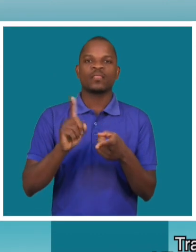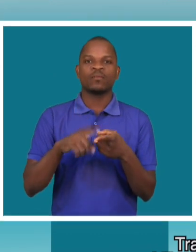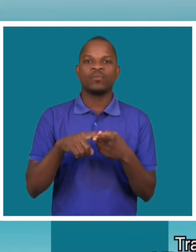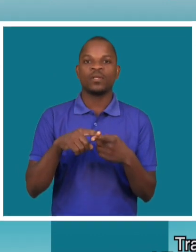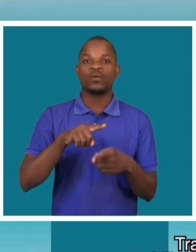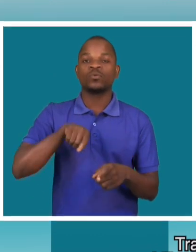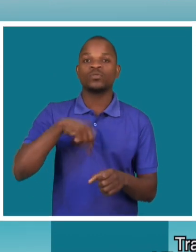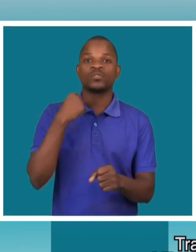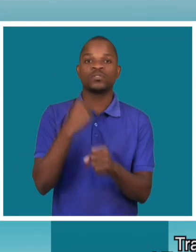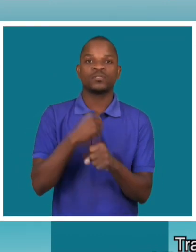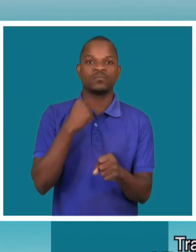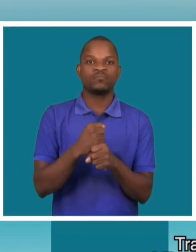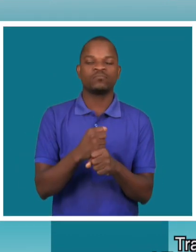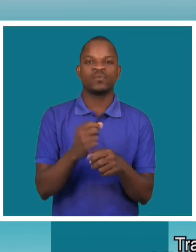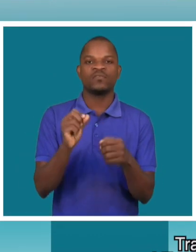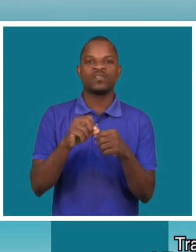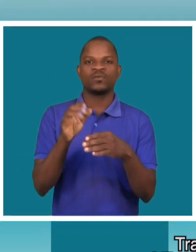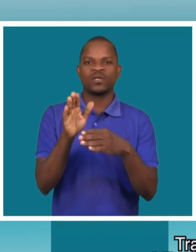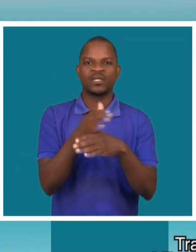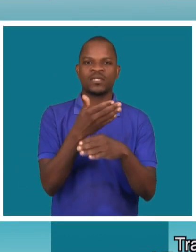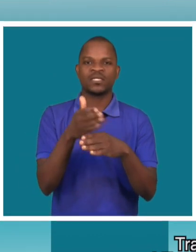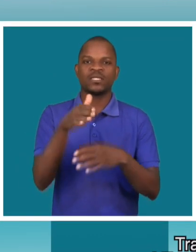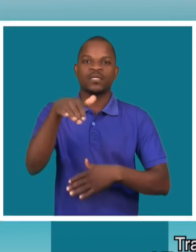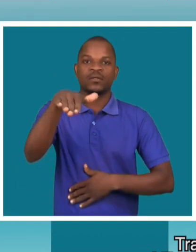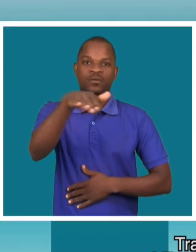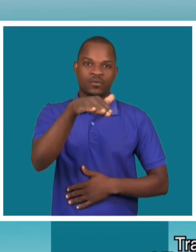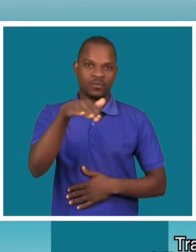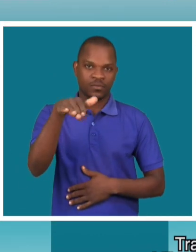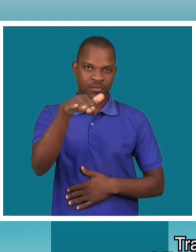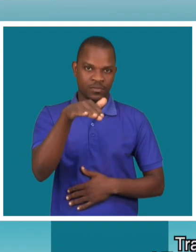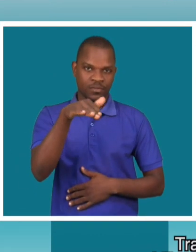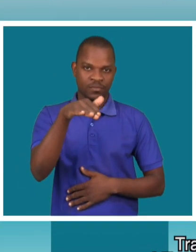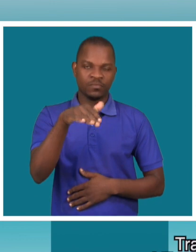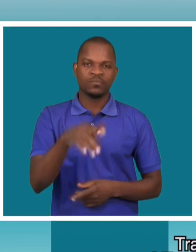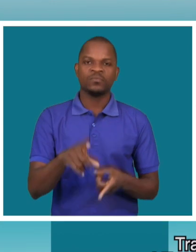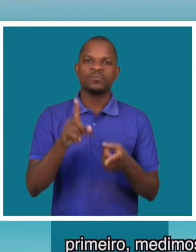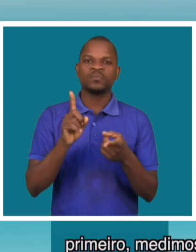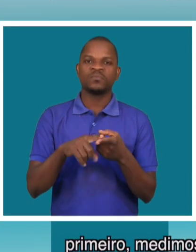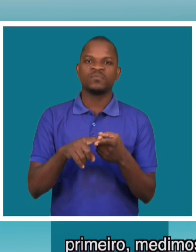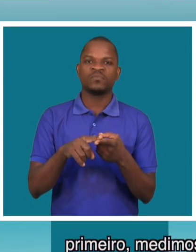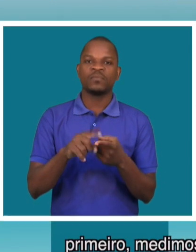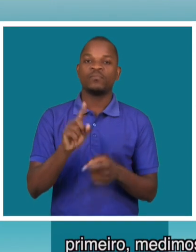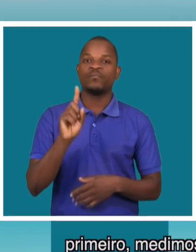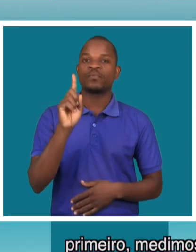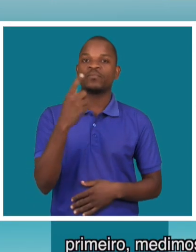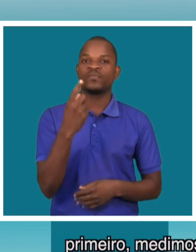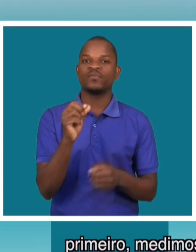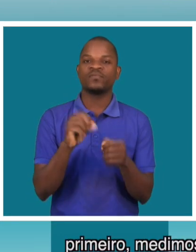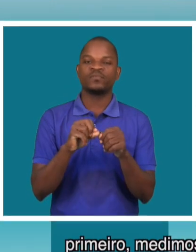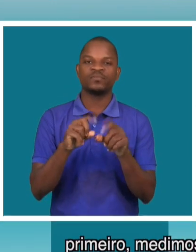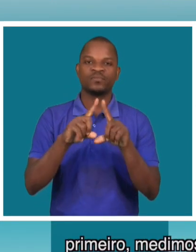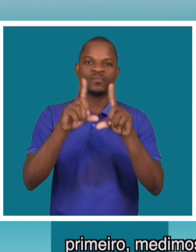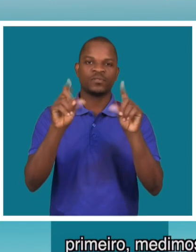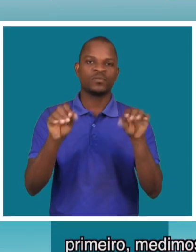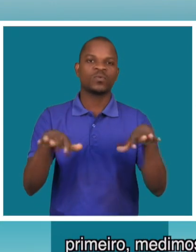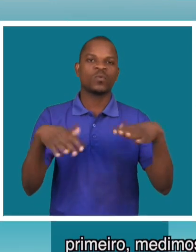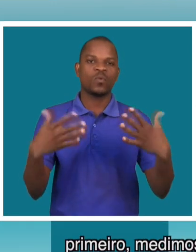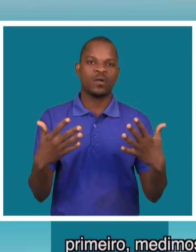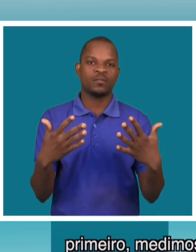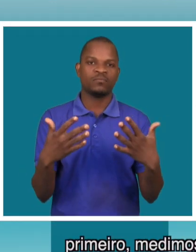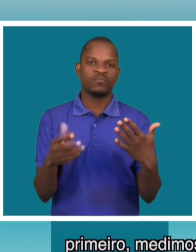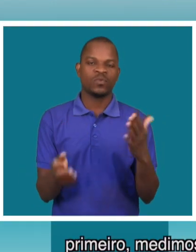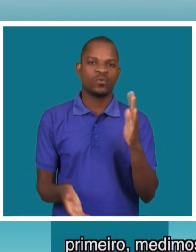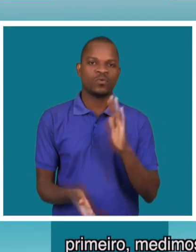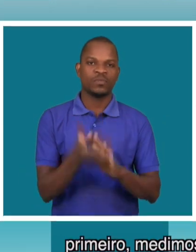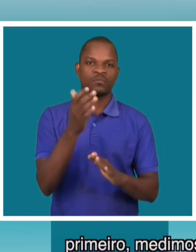trabalhamos na base de reabilitação, baseada na comunidade, fazendo, primeiro, pedimos a